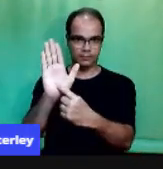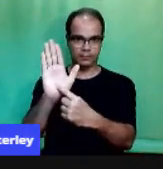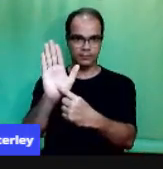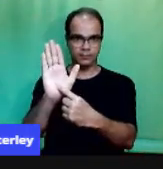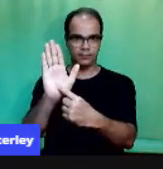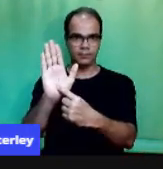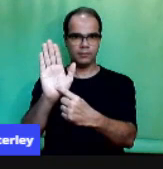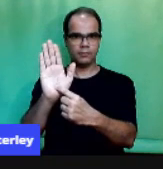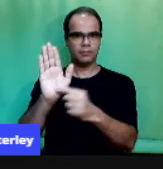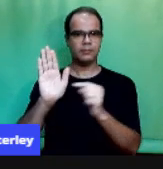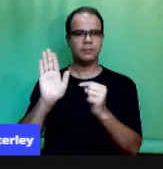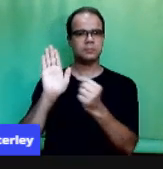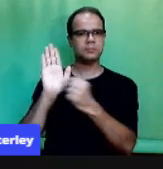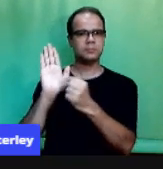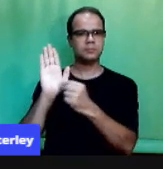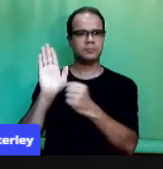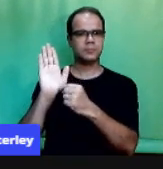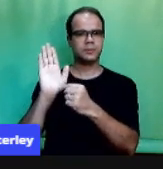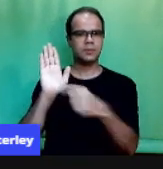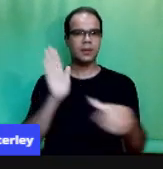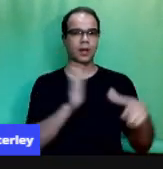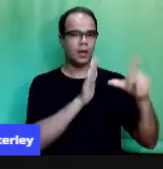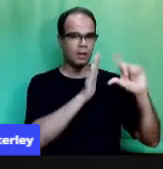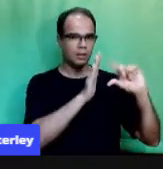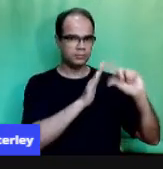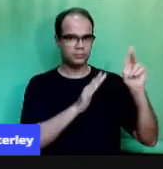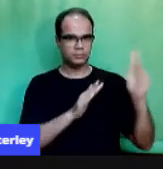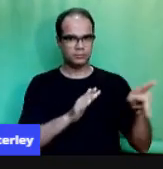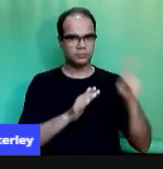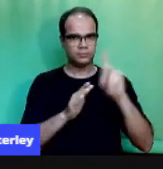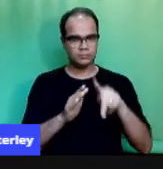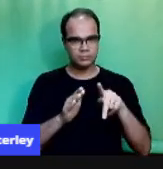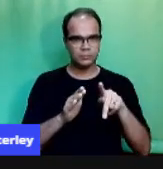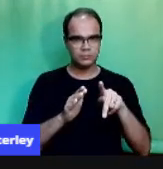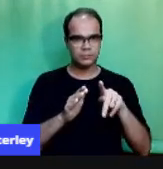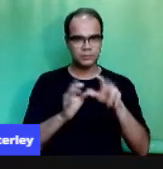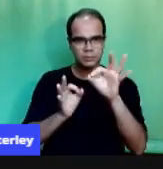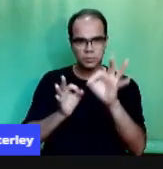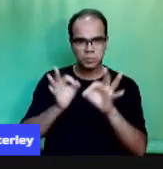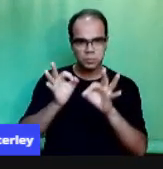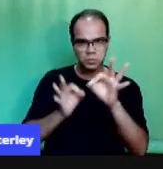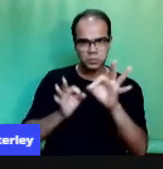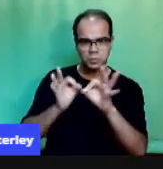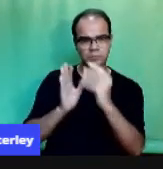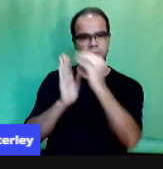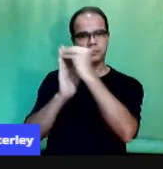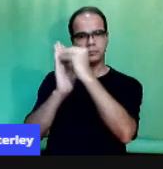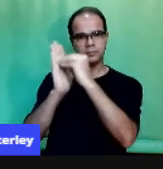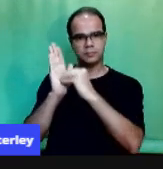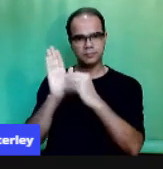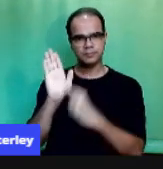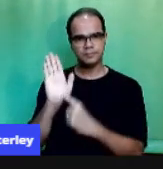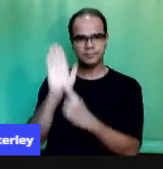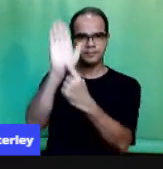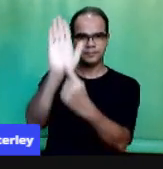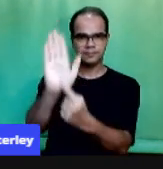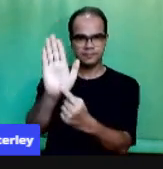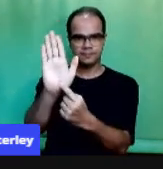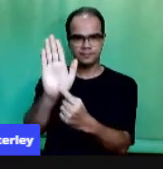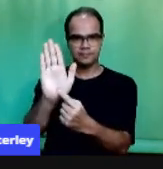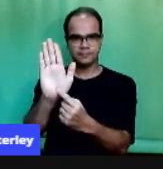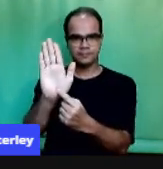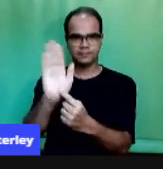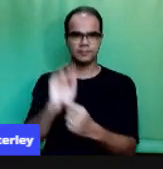aquilo que nós planejamos para o nosso espaço, ou seja, aquilo que nós